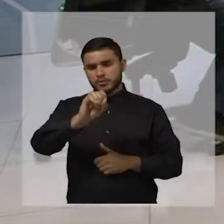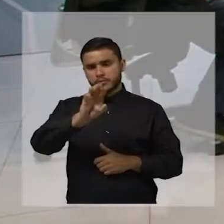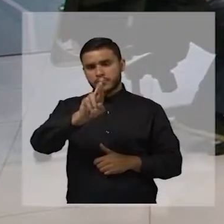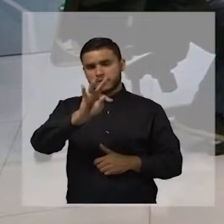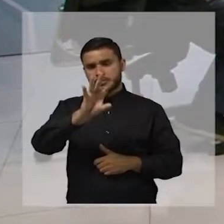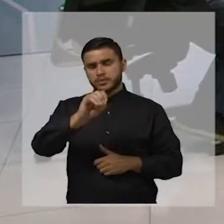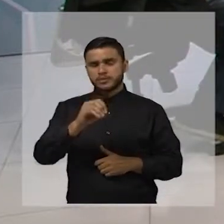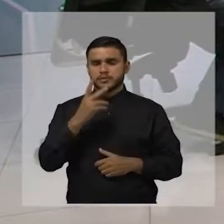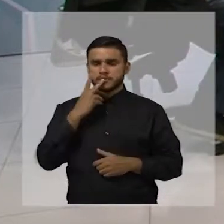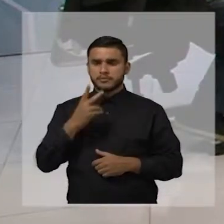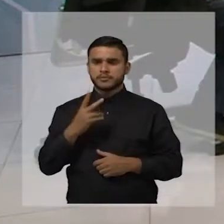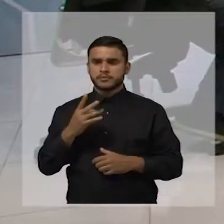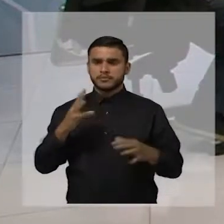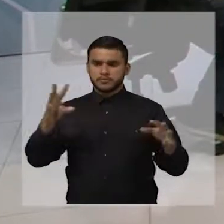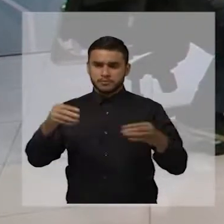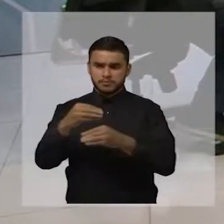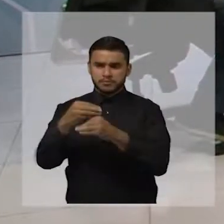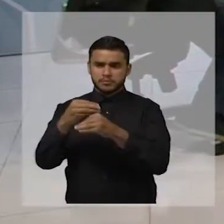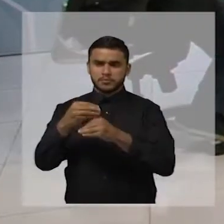forma aligeirada,